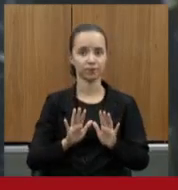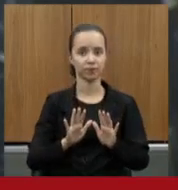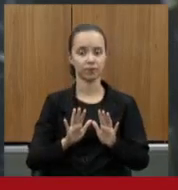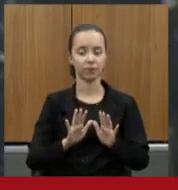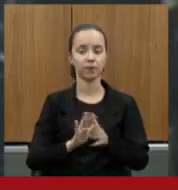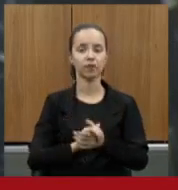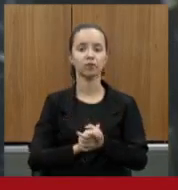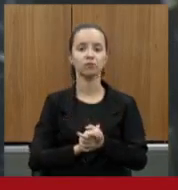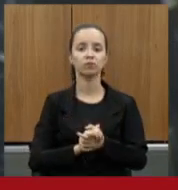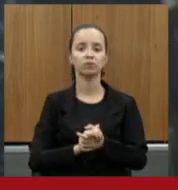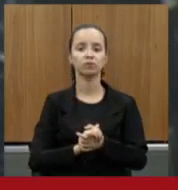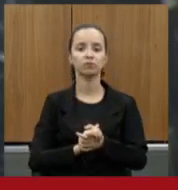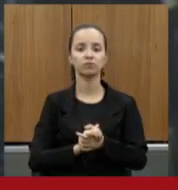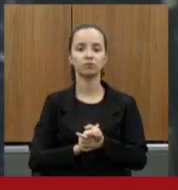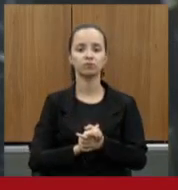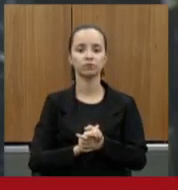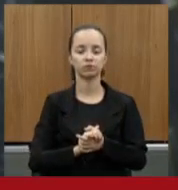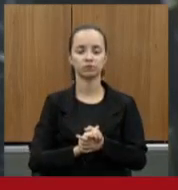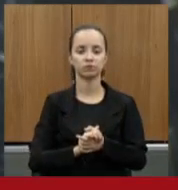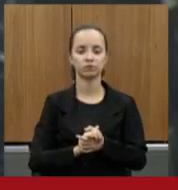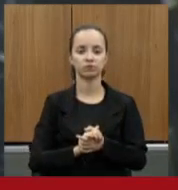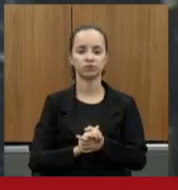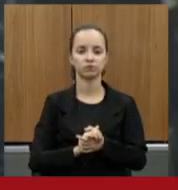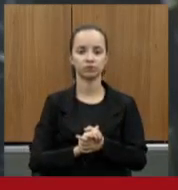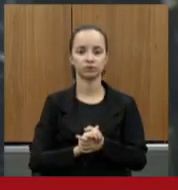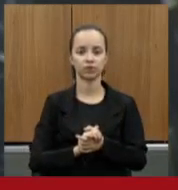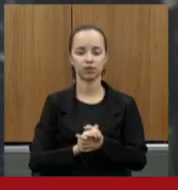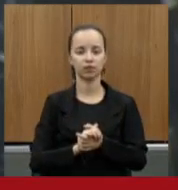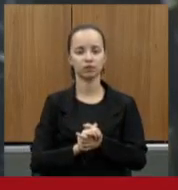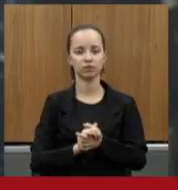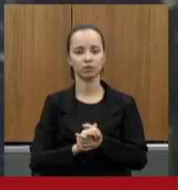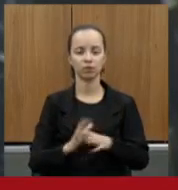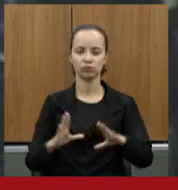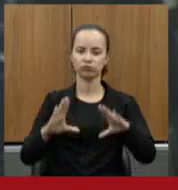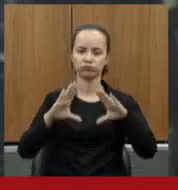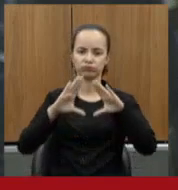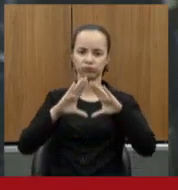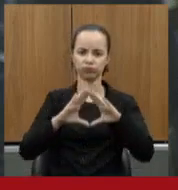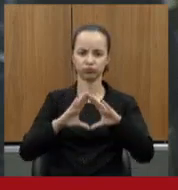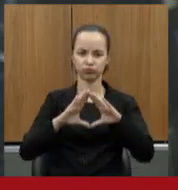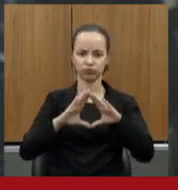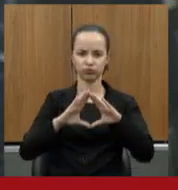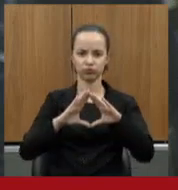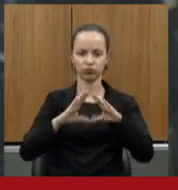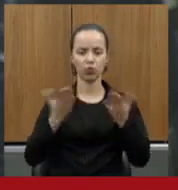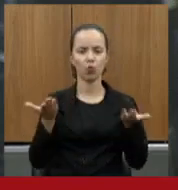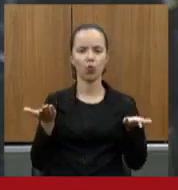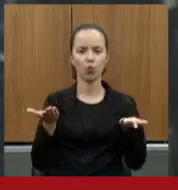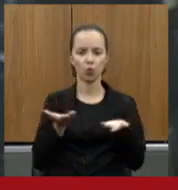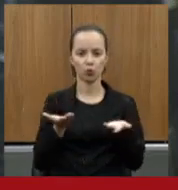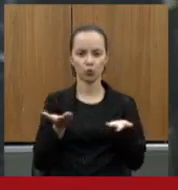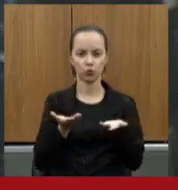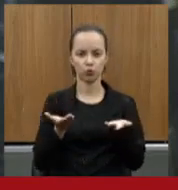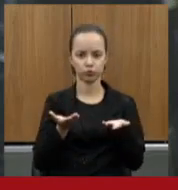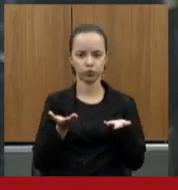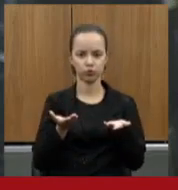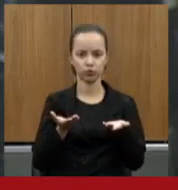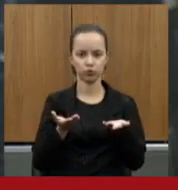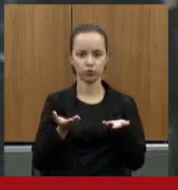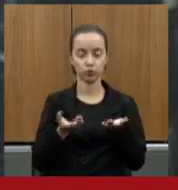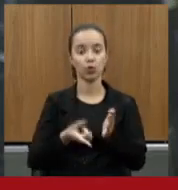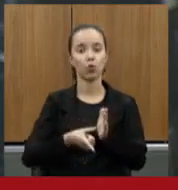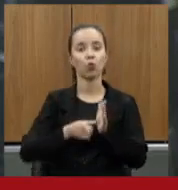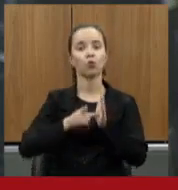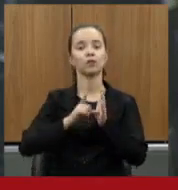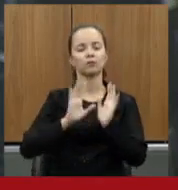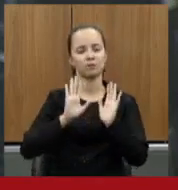senão o plenário de nossa Assembleia Legislativa. Hoje, como ontem,